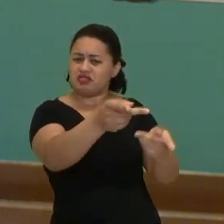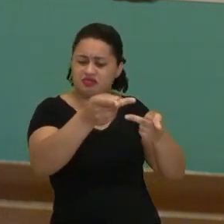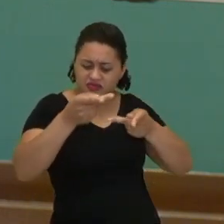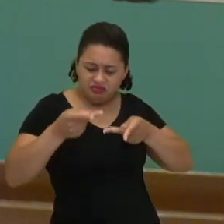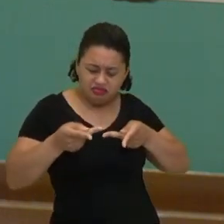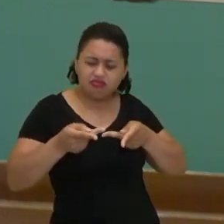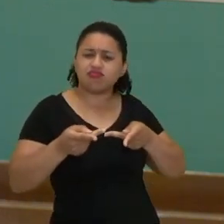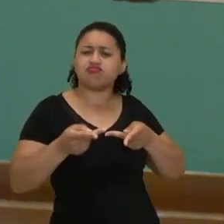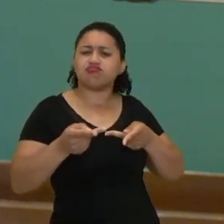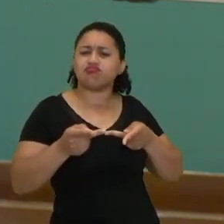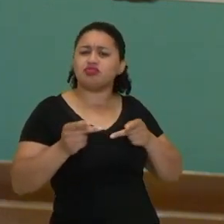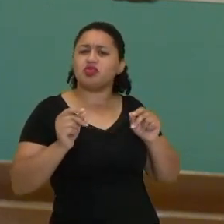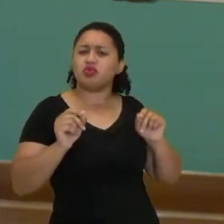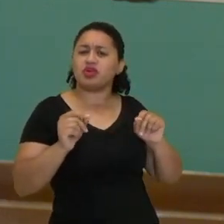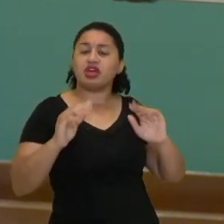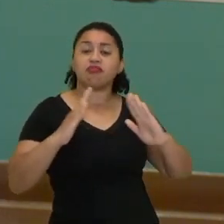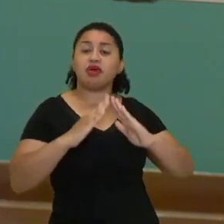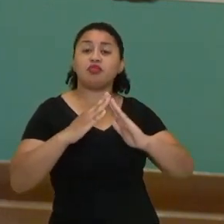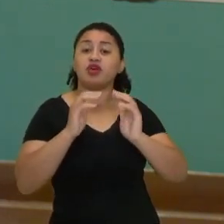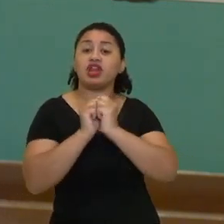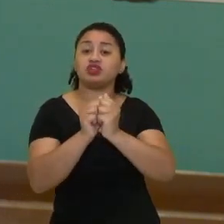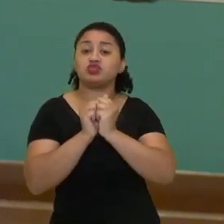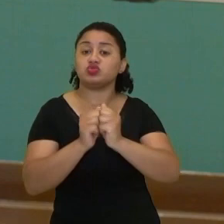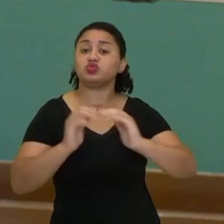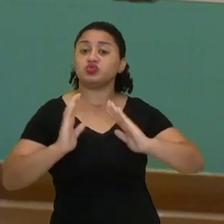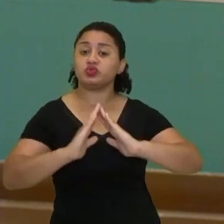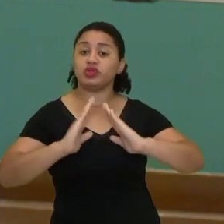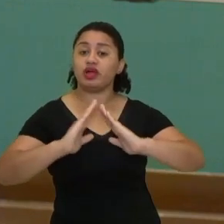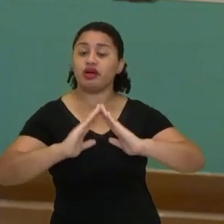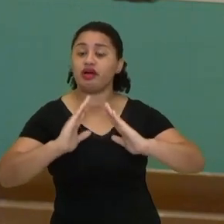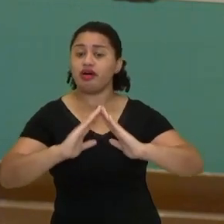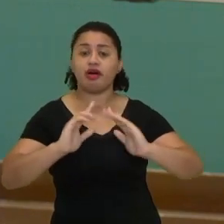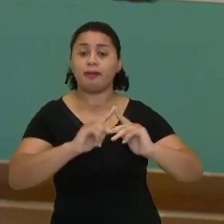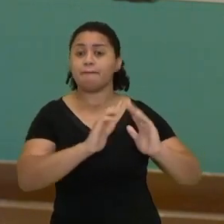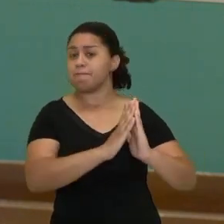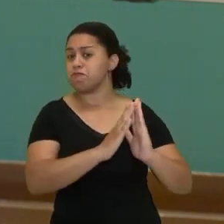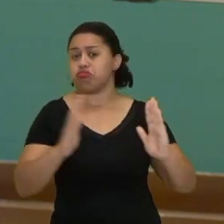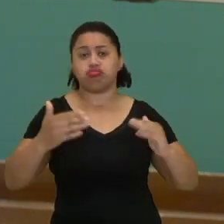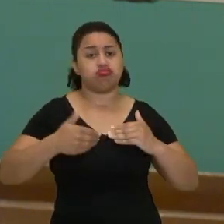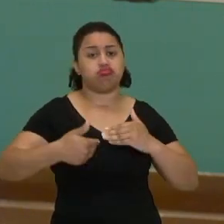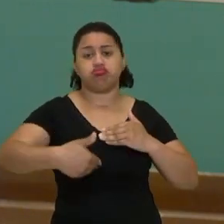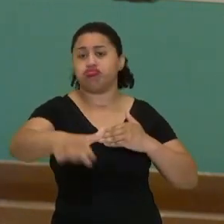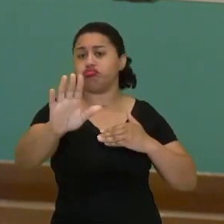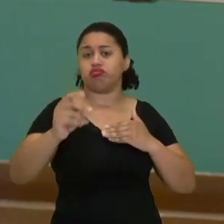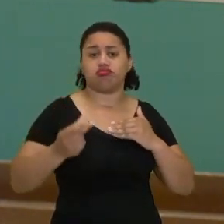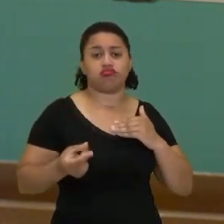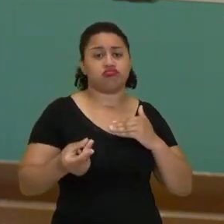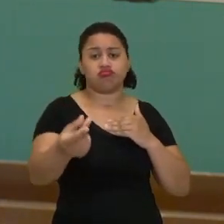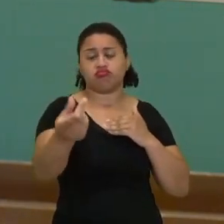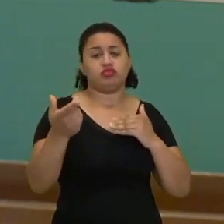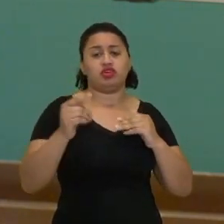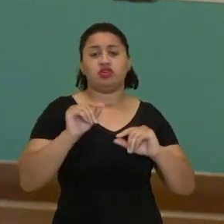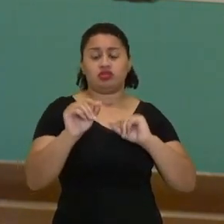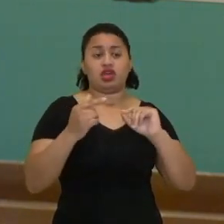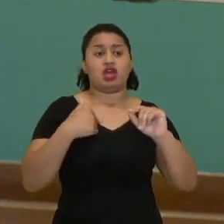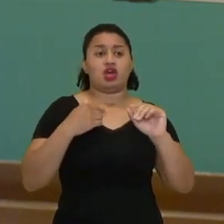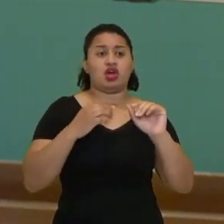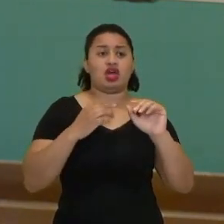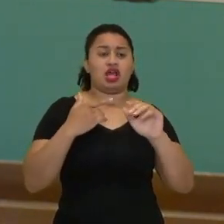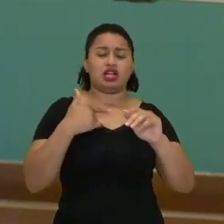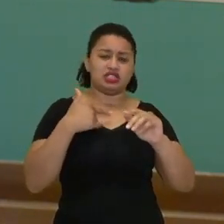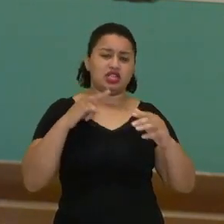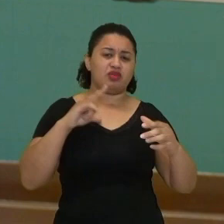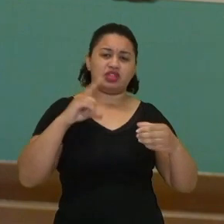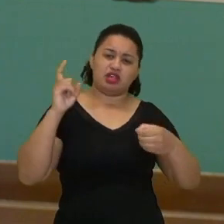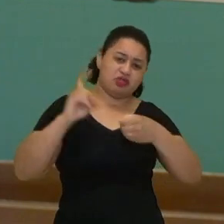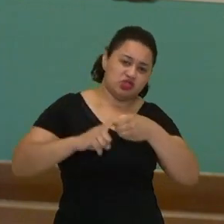lá para morar junto com ele, tipo, por período indeterminado, e eles juntos iriam construir uma sociedade